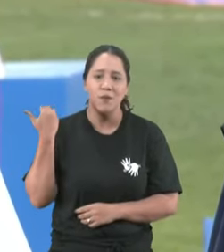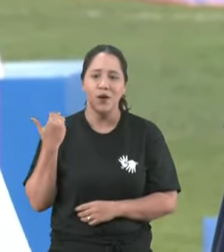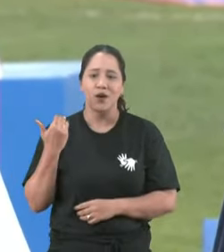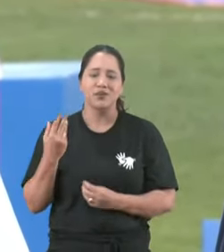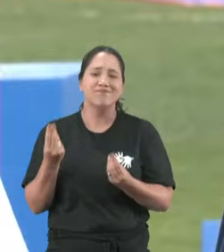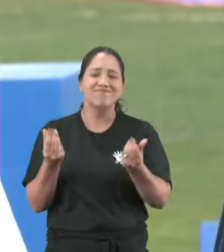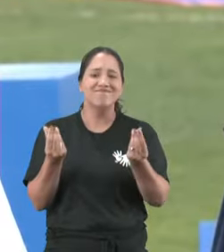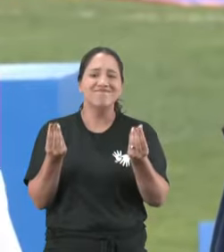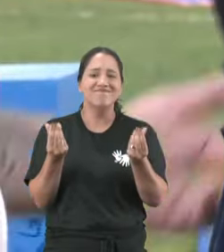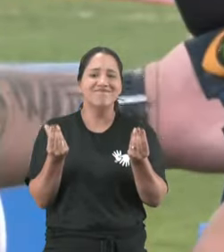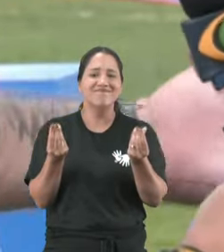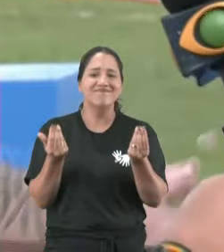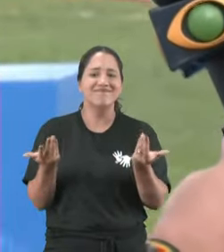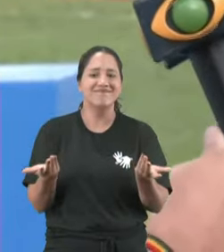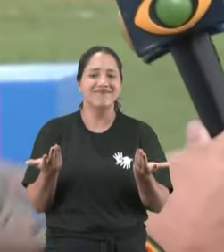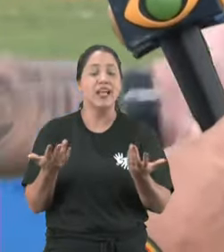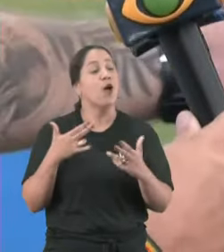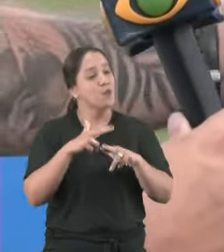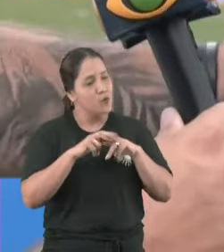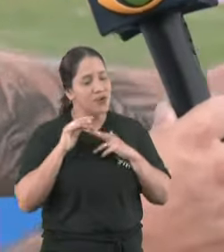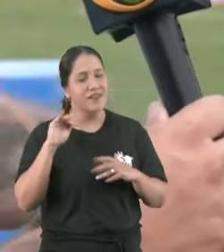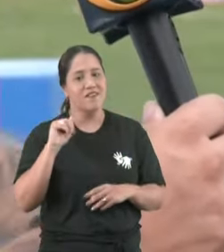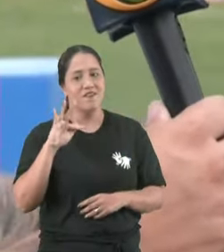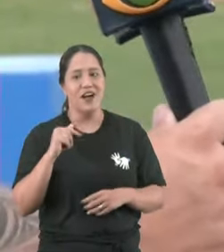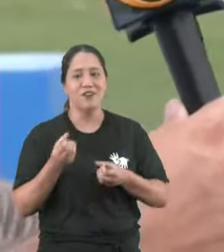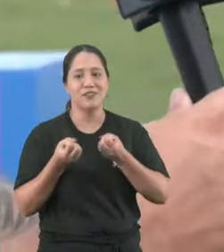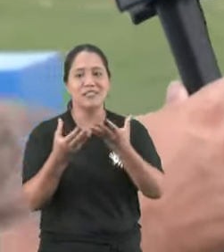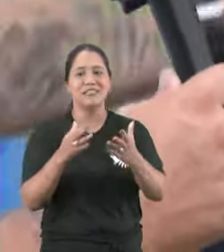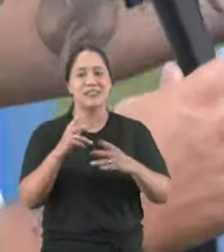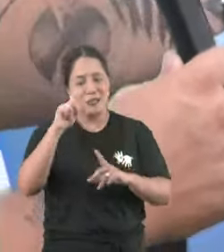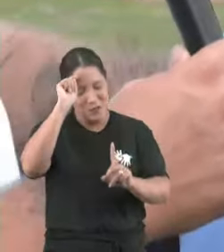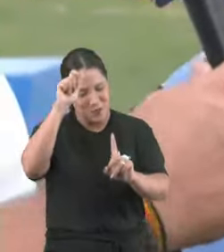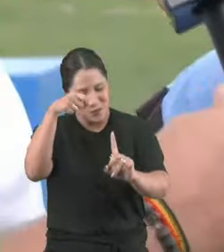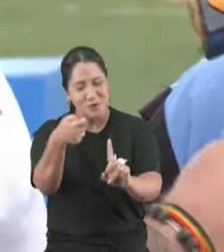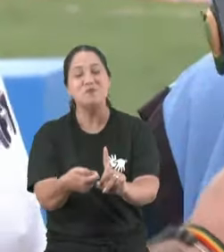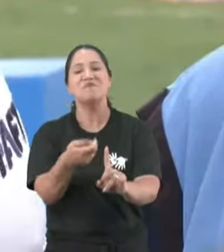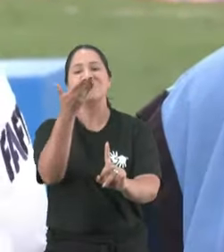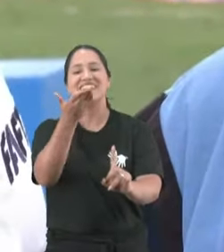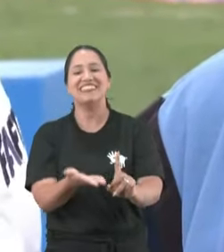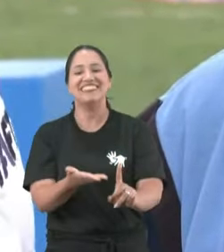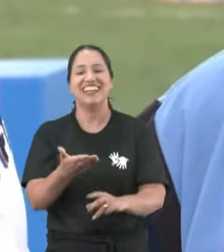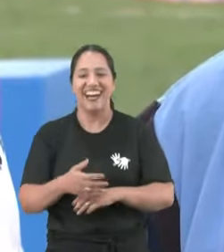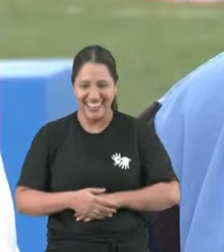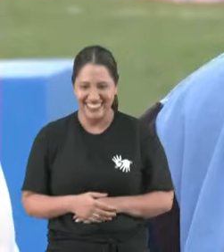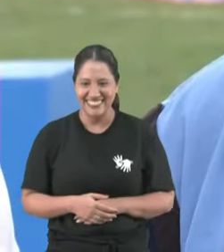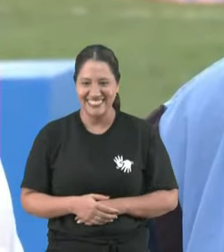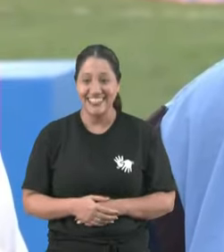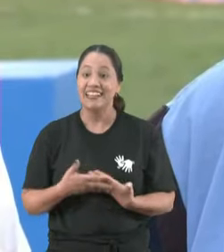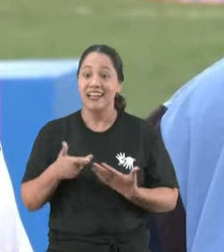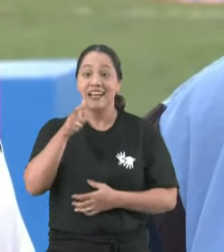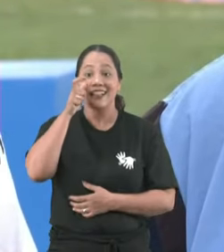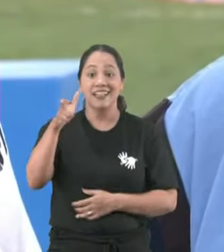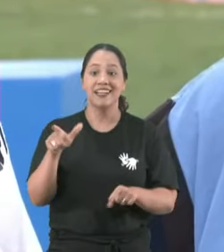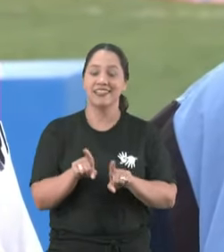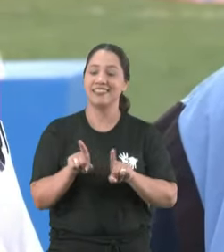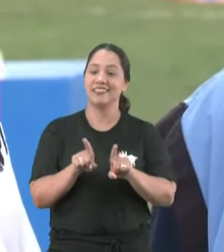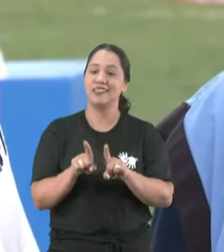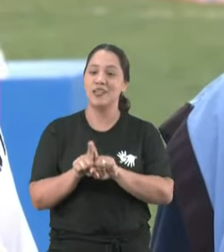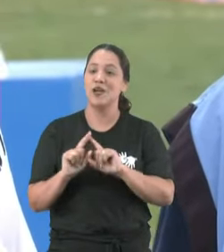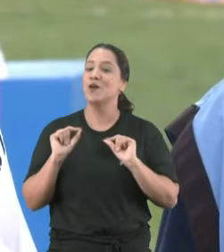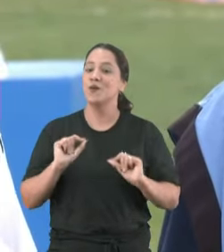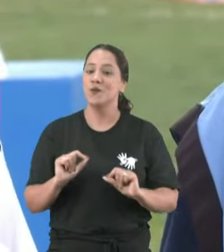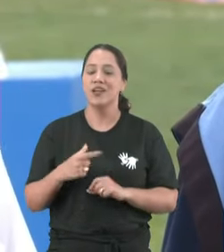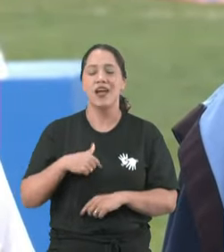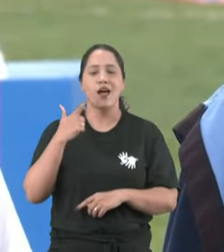não adianta mais. É por isso que a federação está fazendo essa linda homenagem a esse grande historiador. E uma coisa interessante,